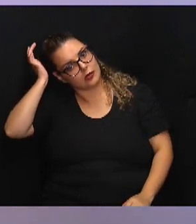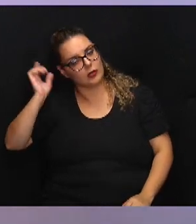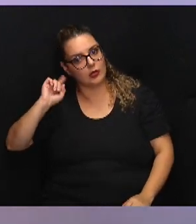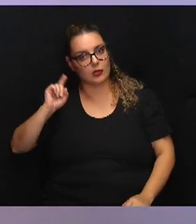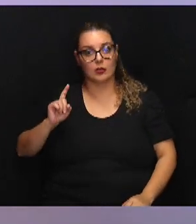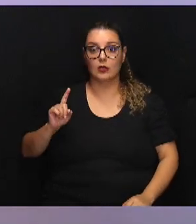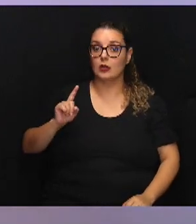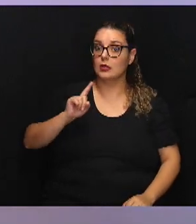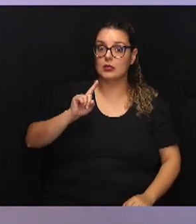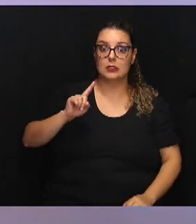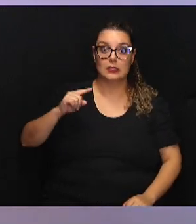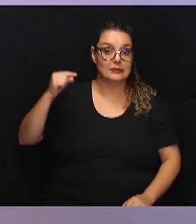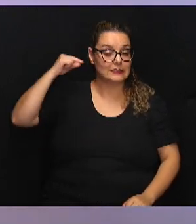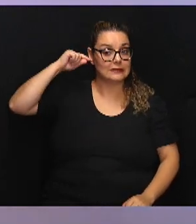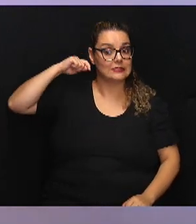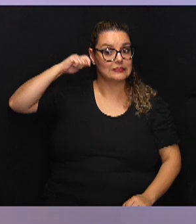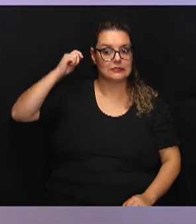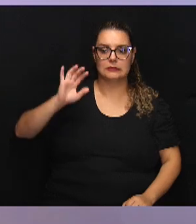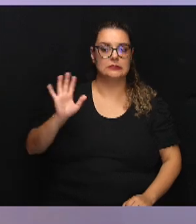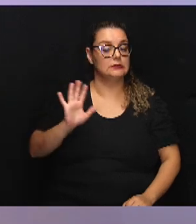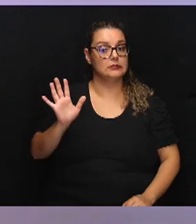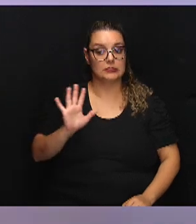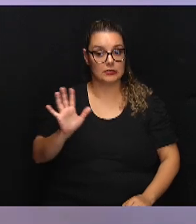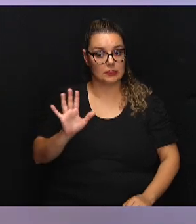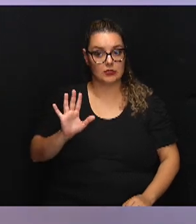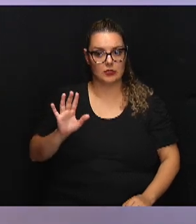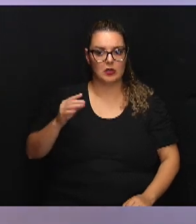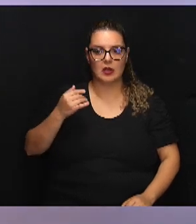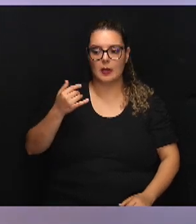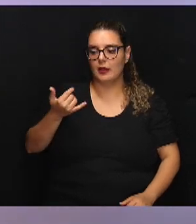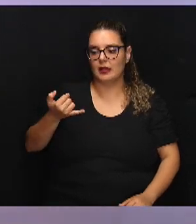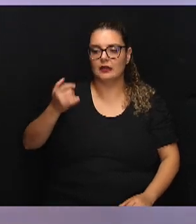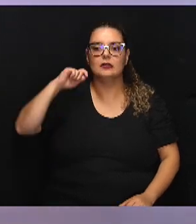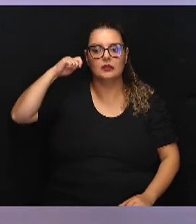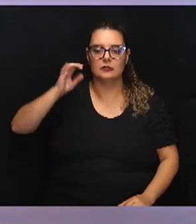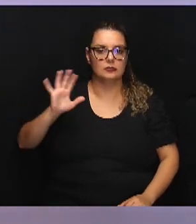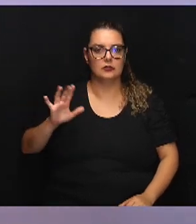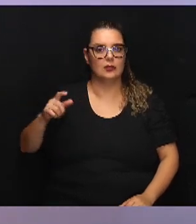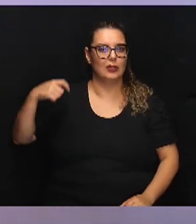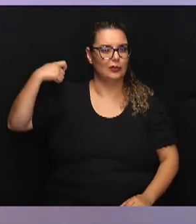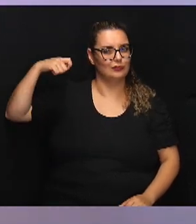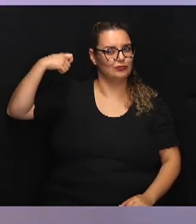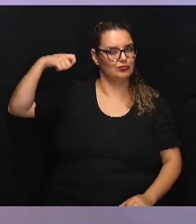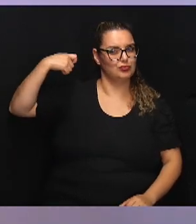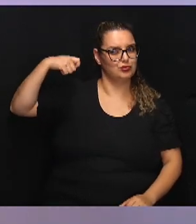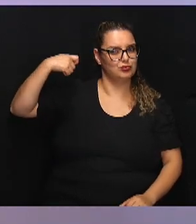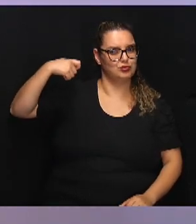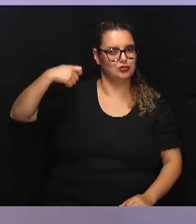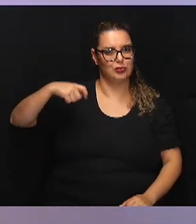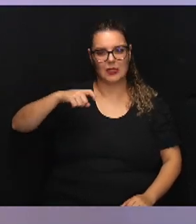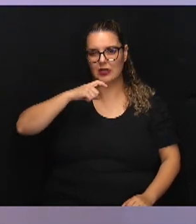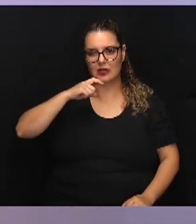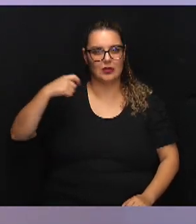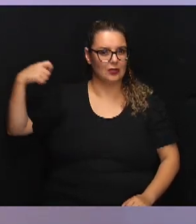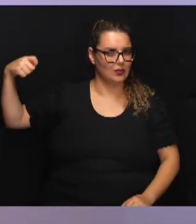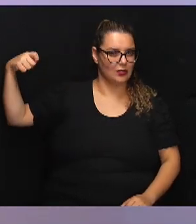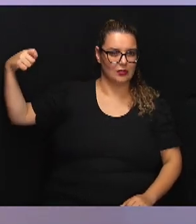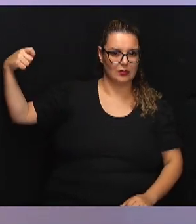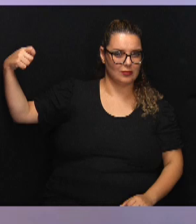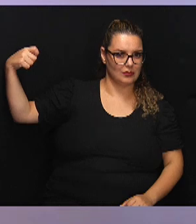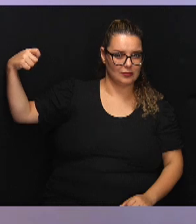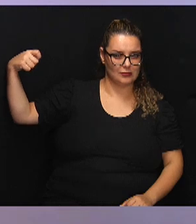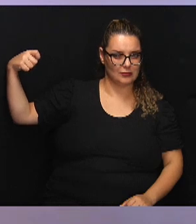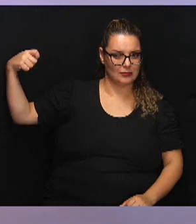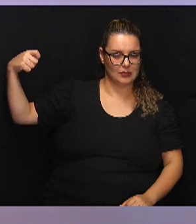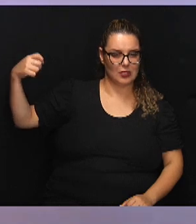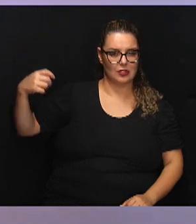Não colocar nada dentro do ouvido. Secador frio, longe do ouvido, mais ou menos 20,